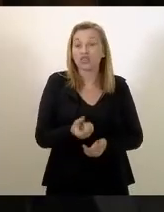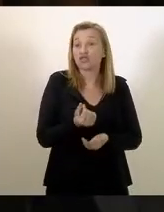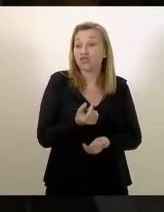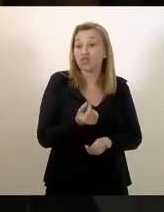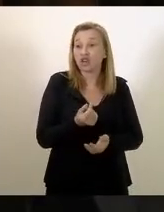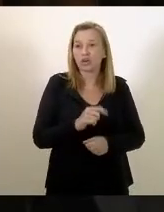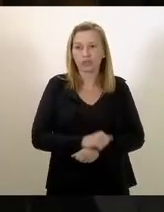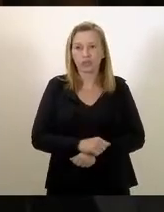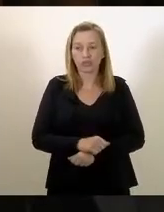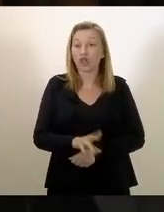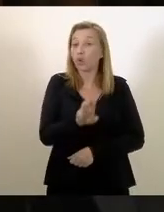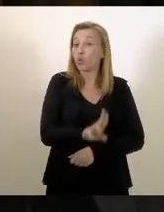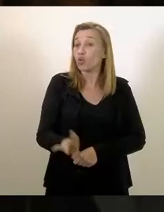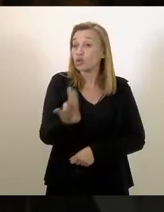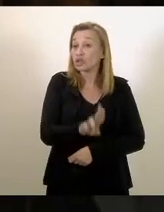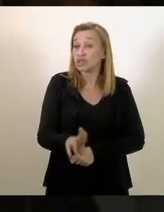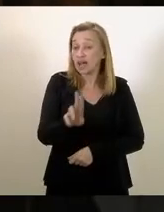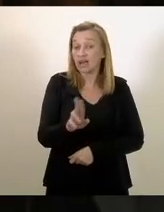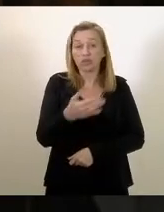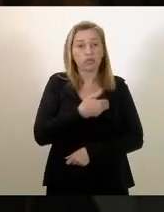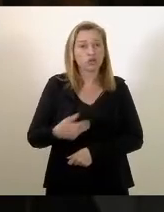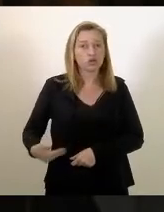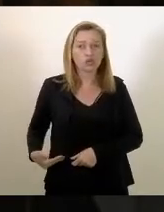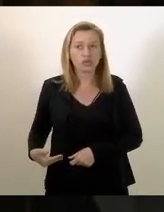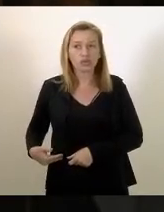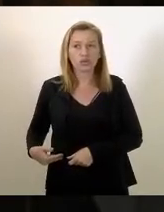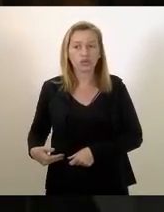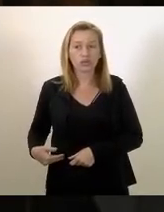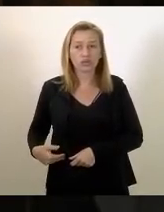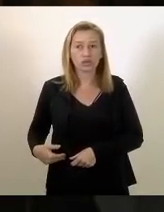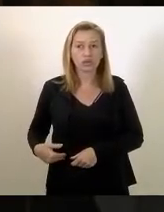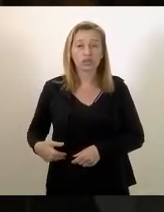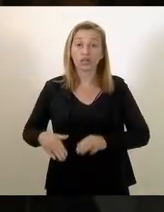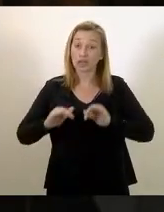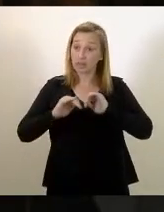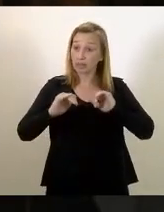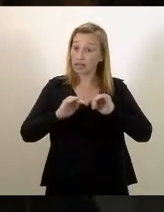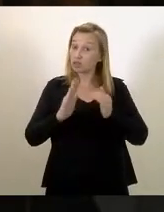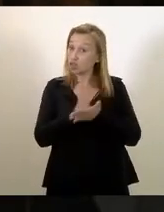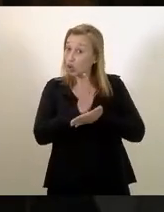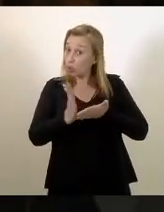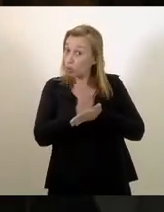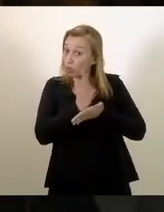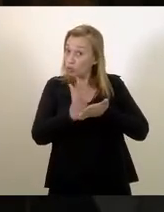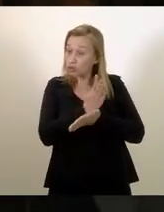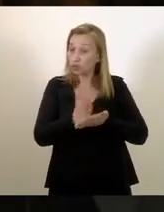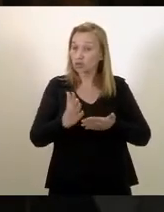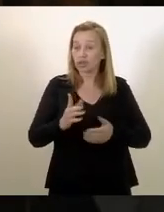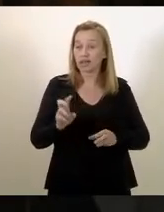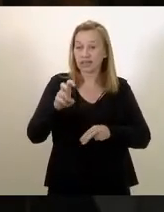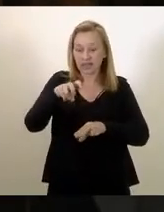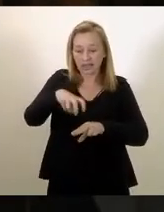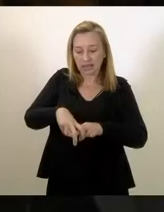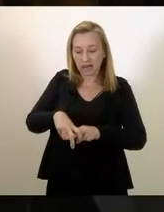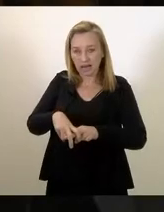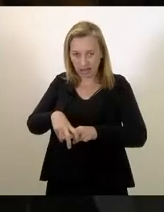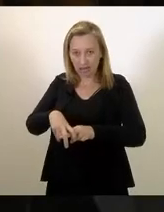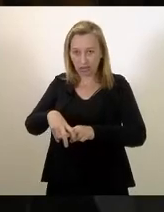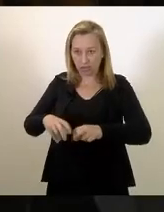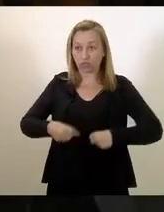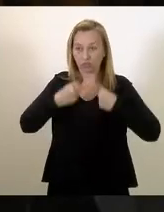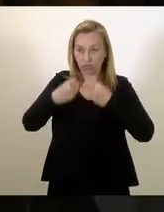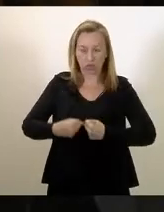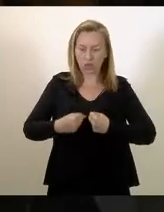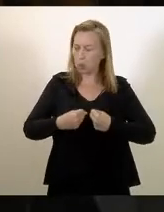serem usados pelos governantes com as exceções de sempre quando estão sentados na cadeira do poder